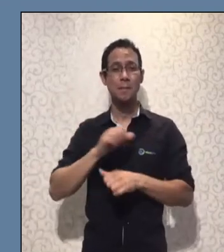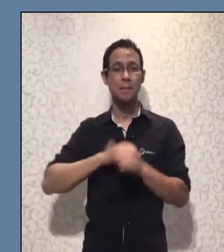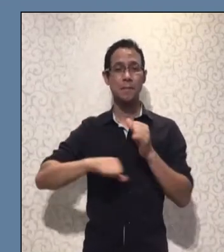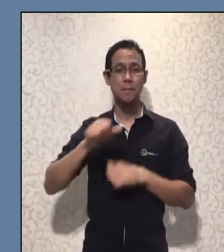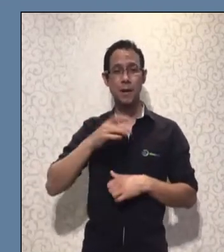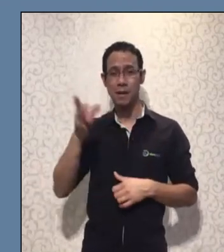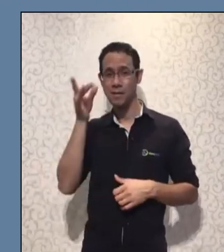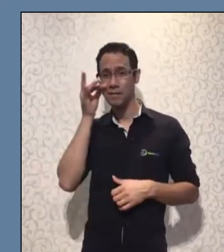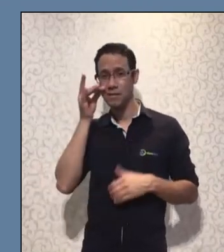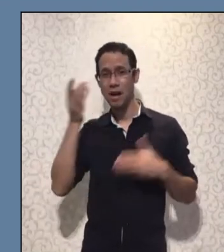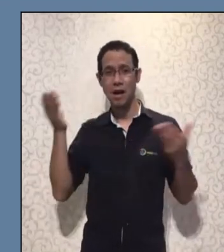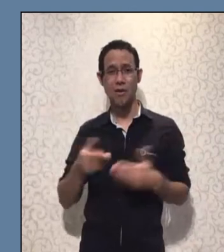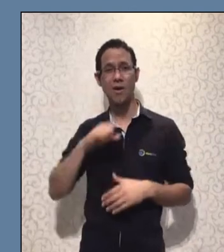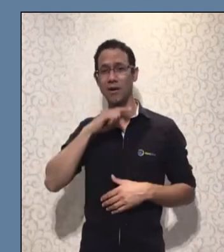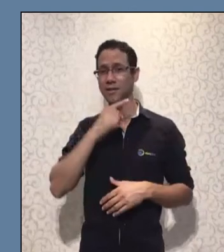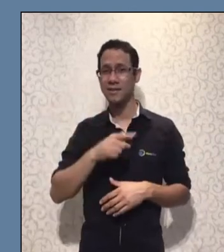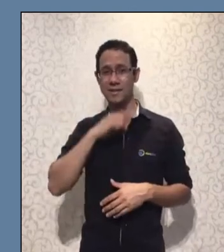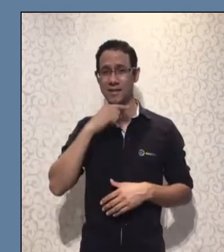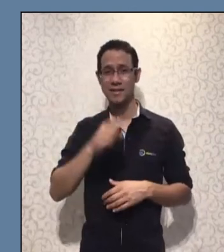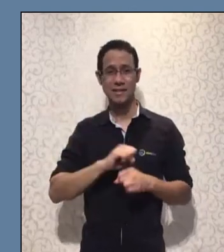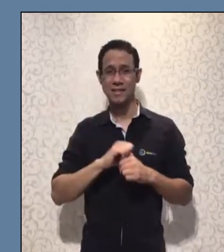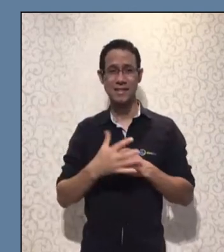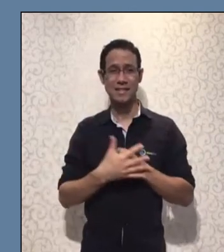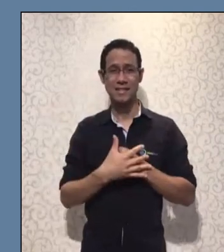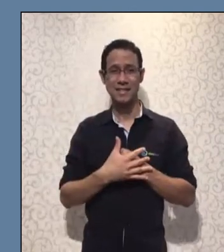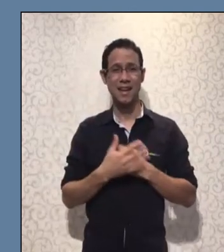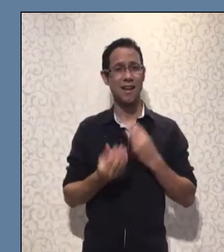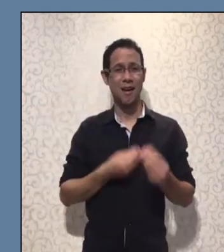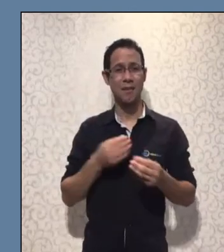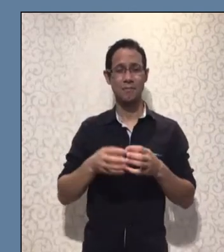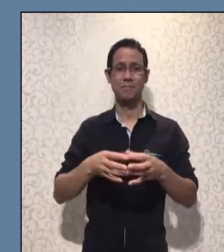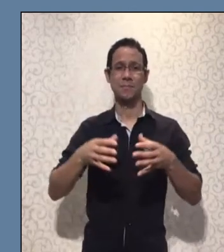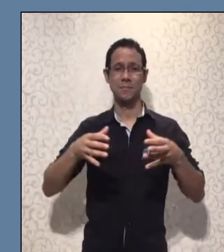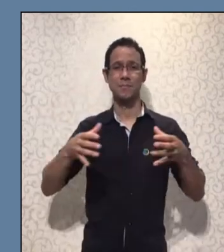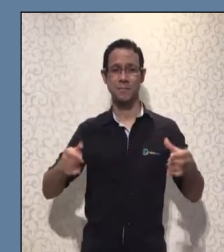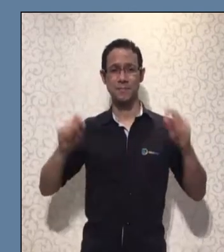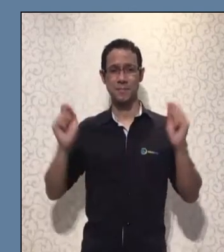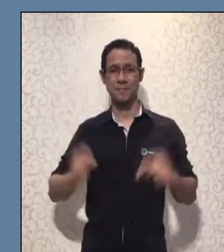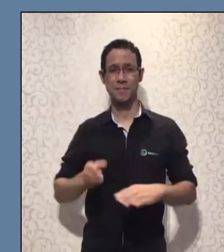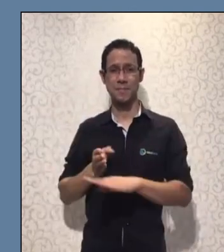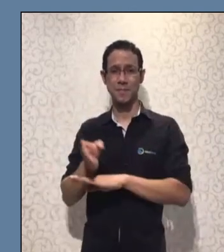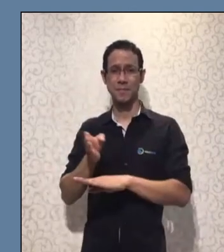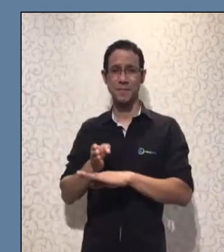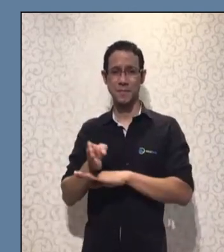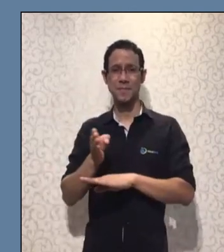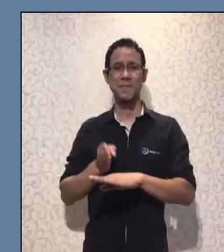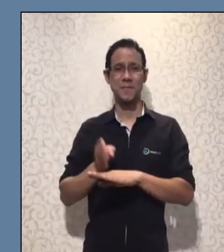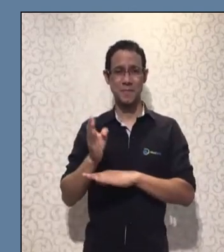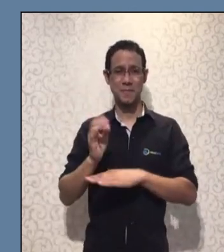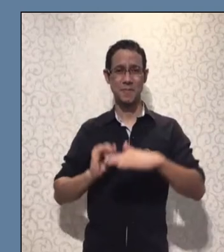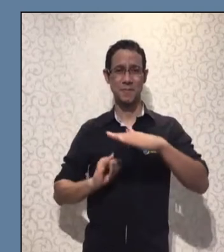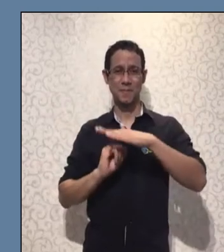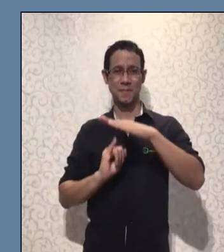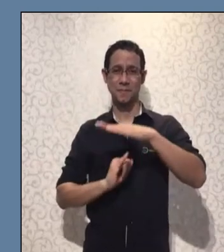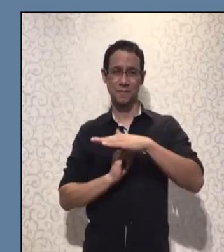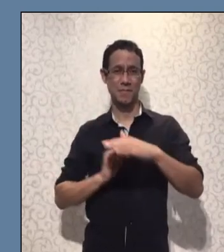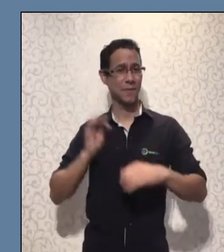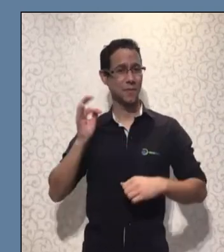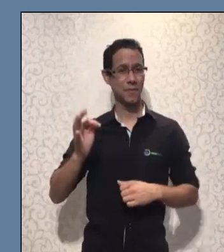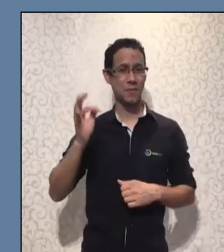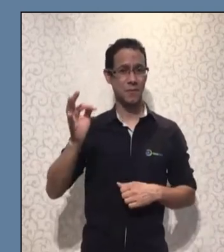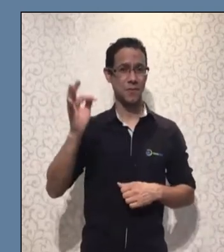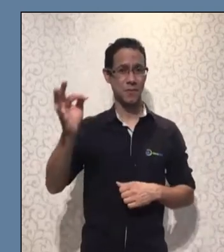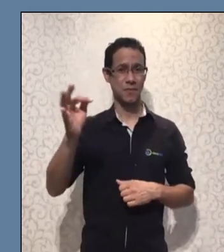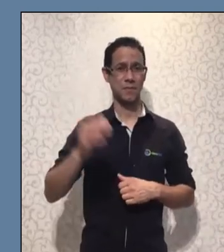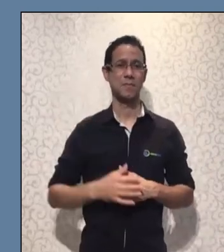atuais, pandêmicos, enfim, como pensar a ampliação desse acesso nas instituições futuramente, né?